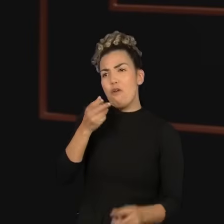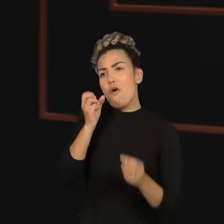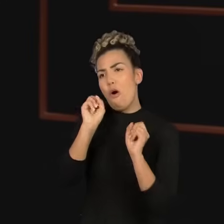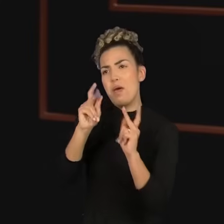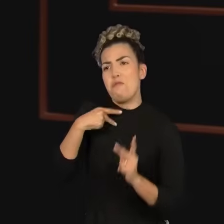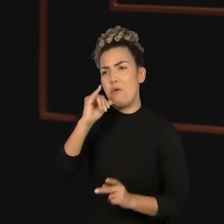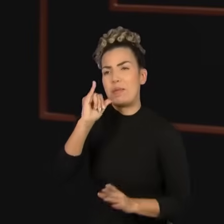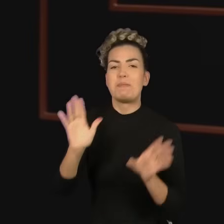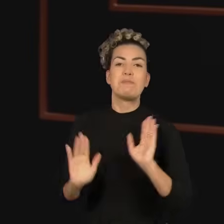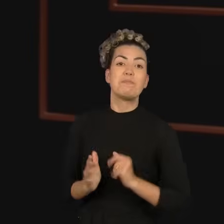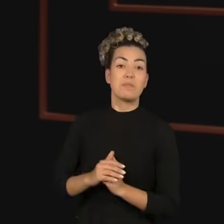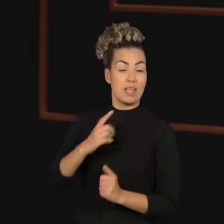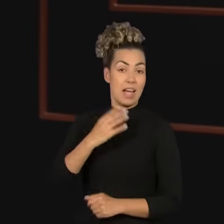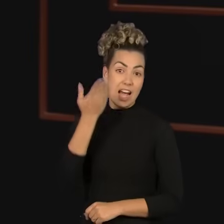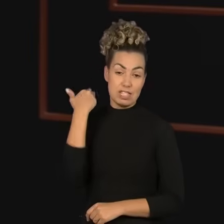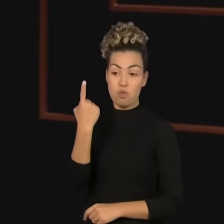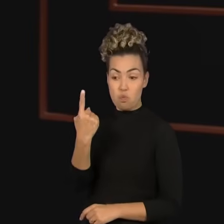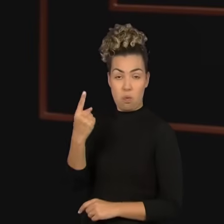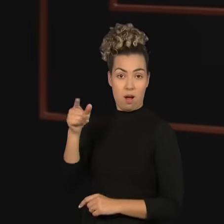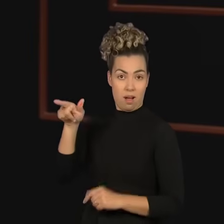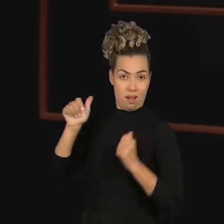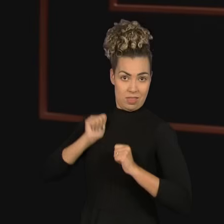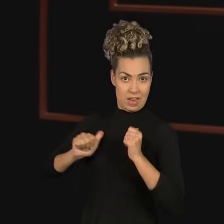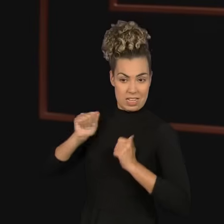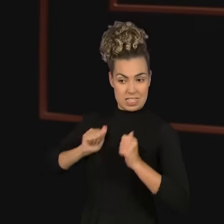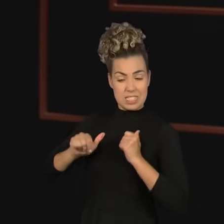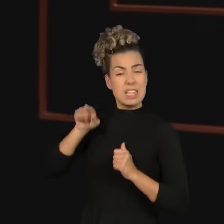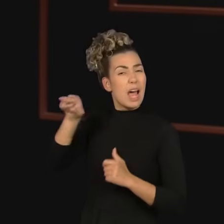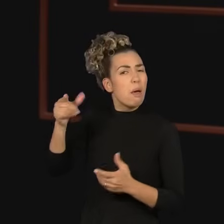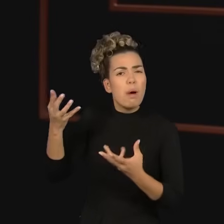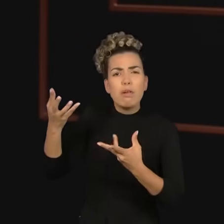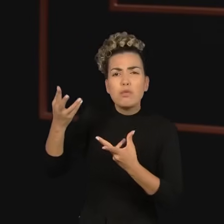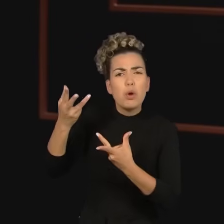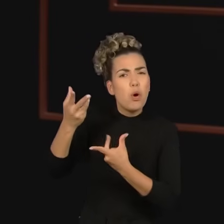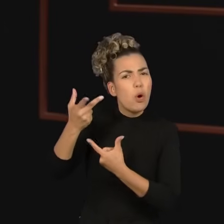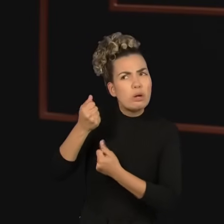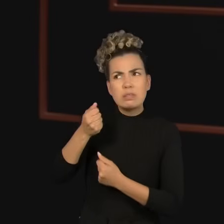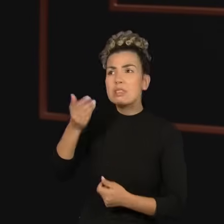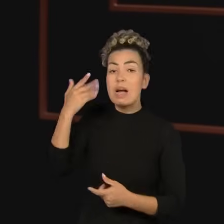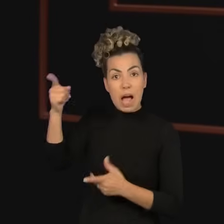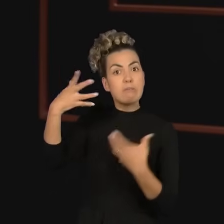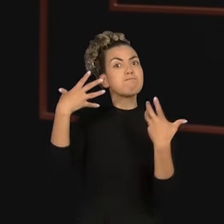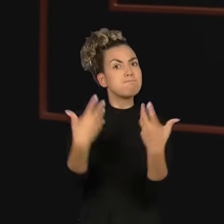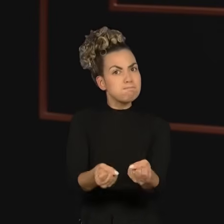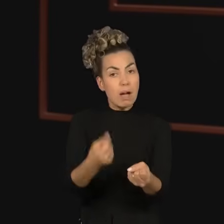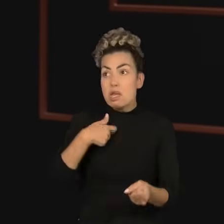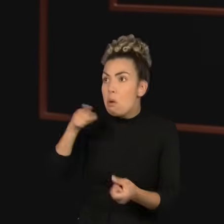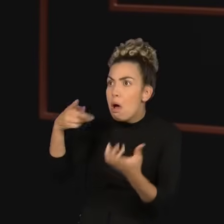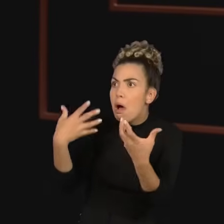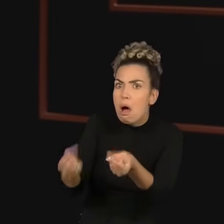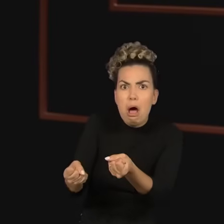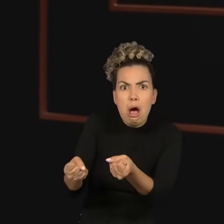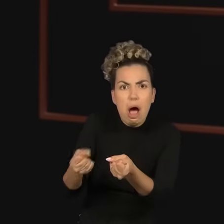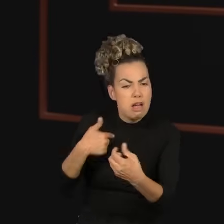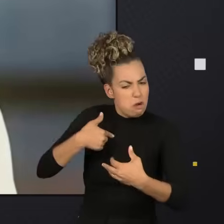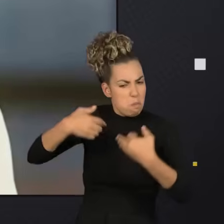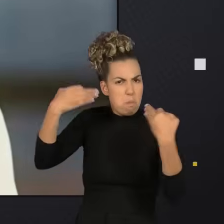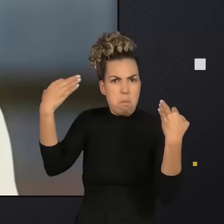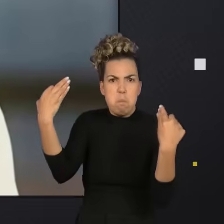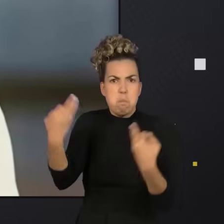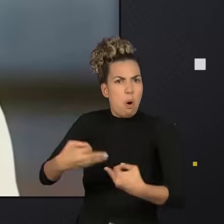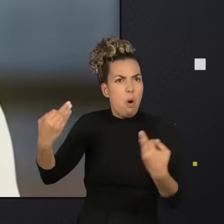Tinha uma atriz que ia fazer, que era uma atriz maravilhosa. Gente, eu falei, tô feito. Ela vai fazer minha peça, que é a Yara